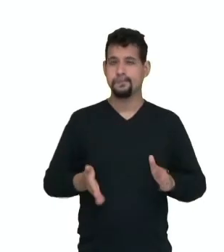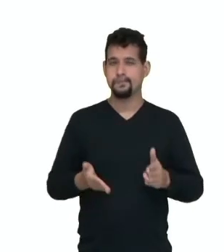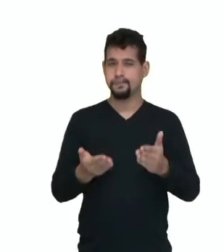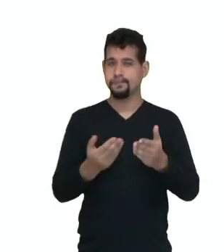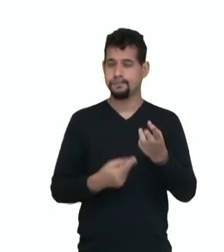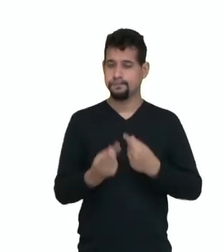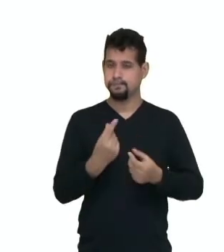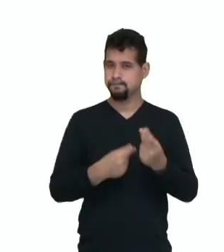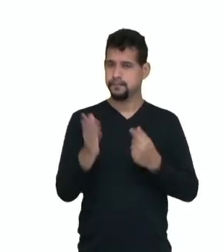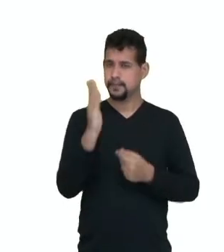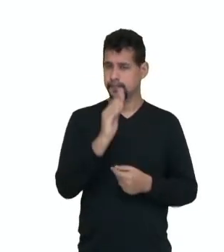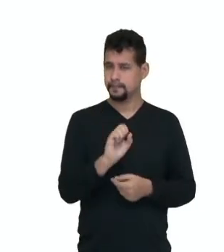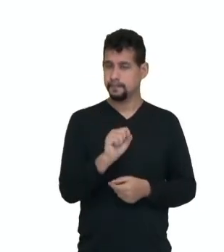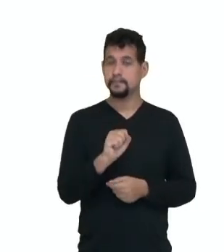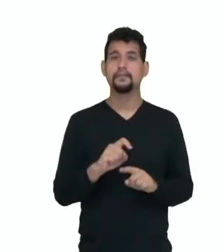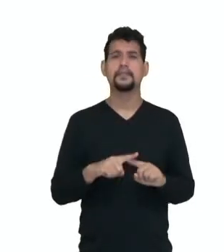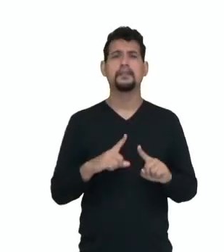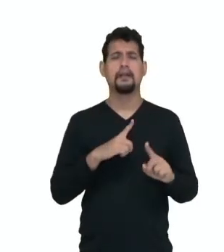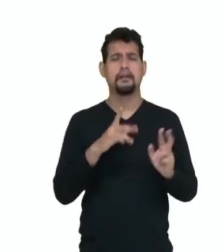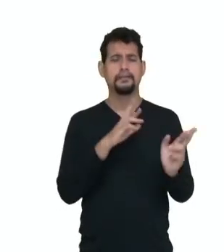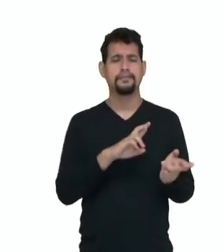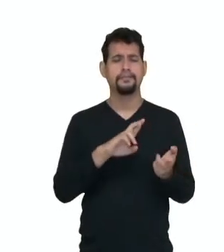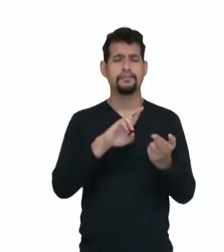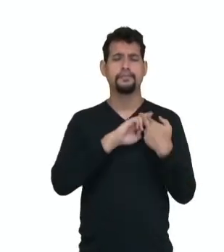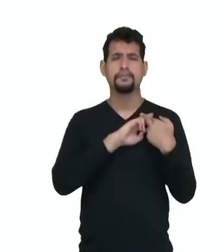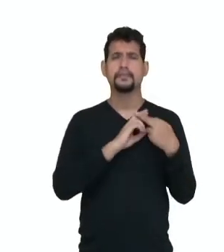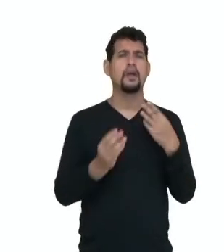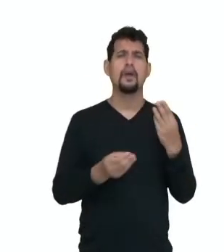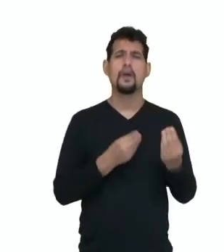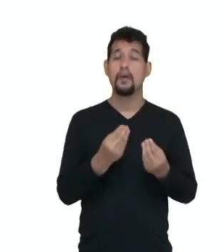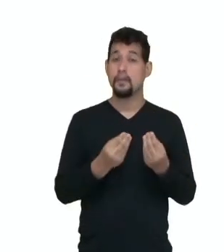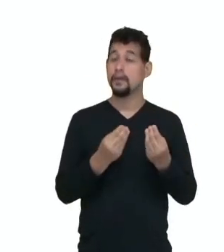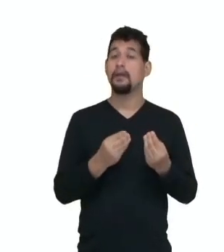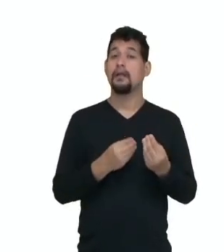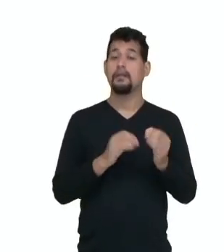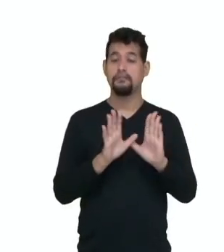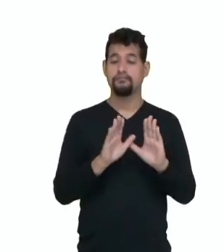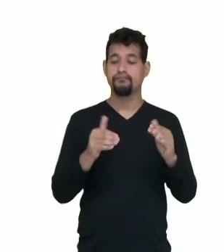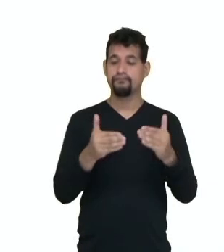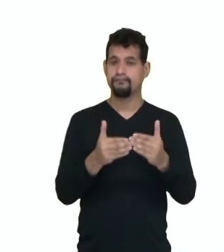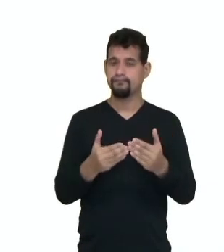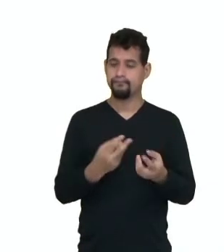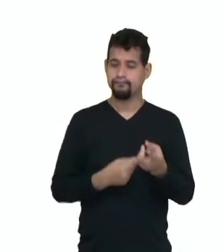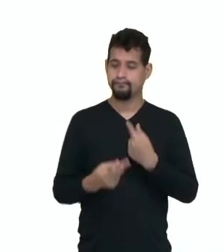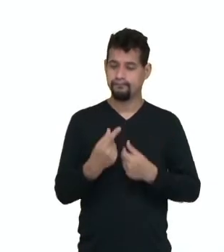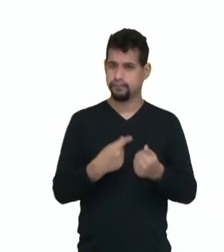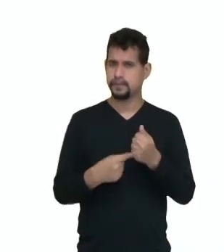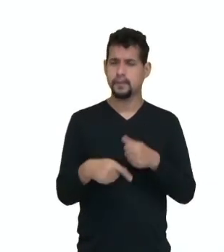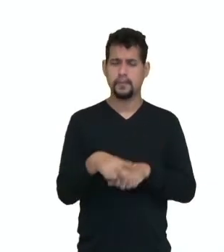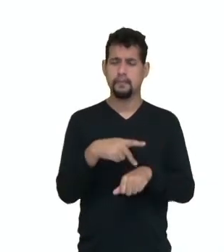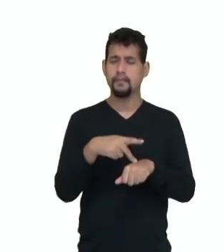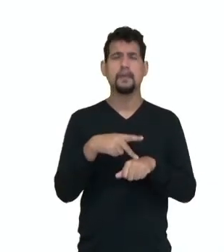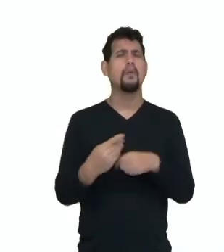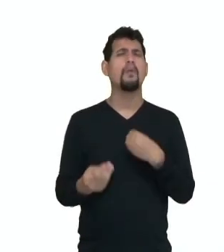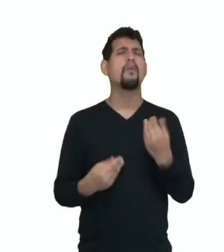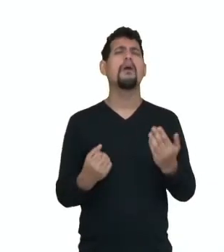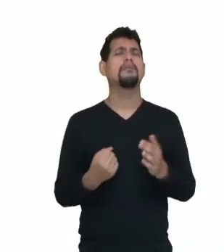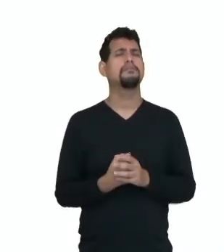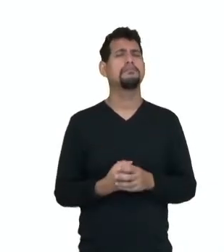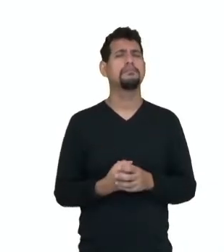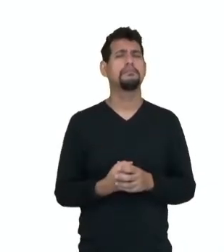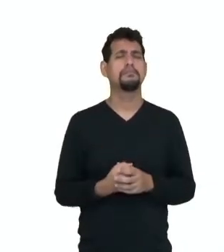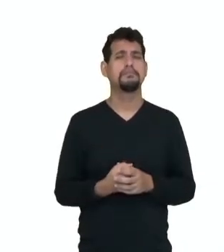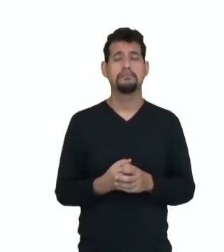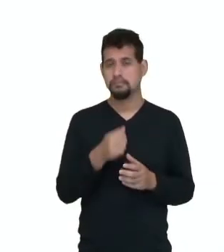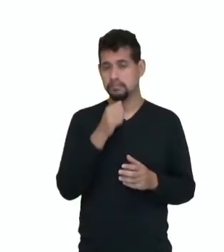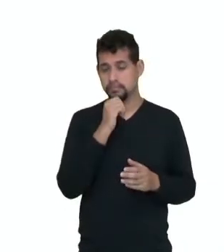agronegócio brasileiro. É responsável então, pela expansão desse agronegócio no país a partir de qual década?